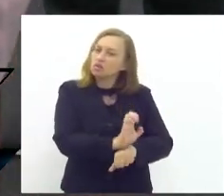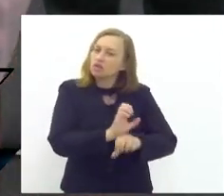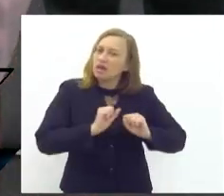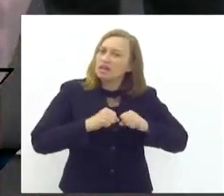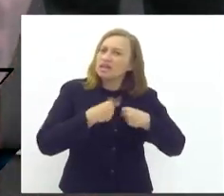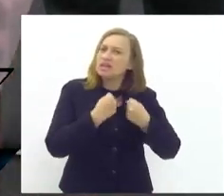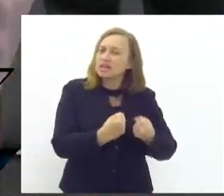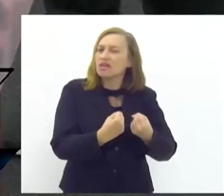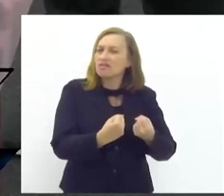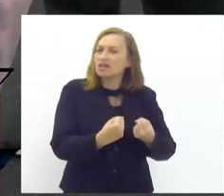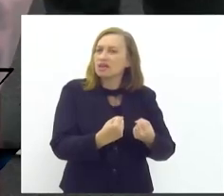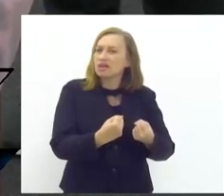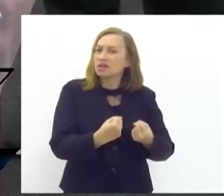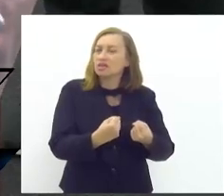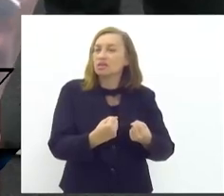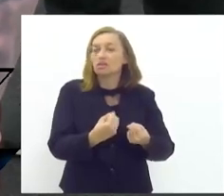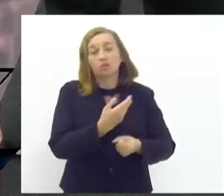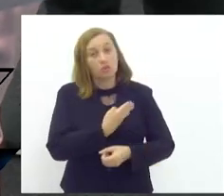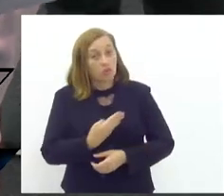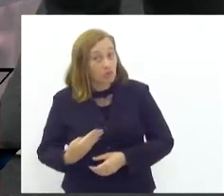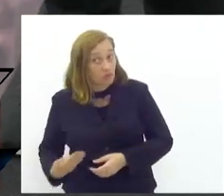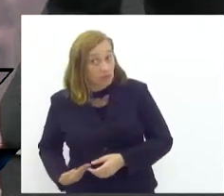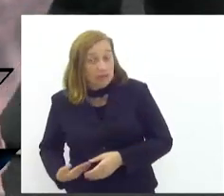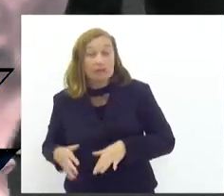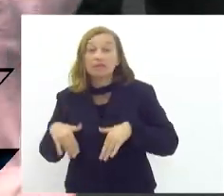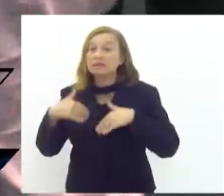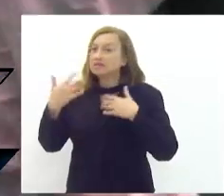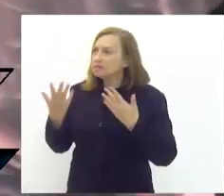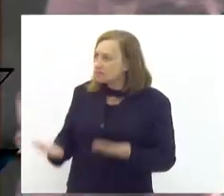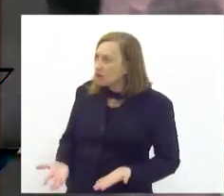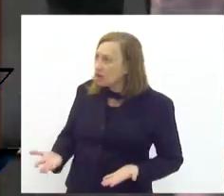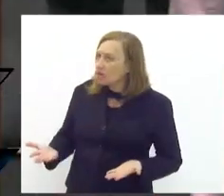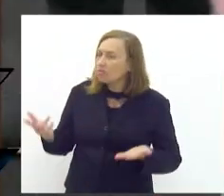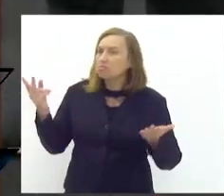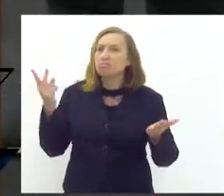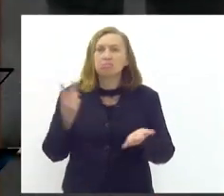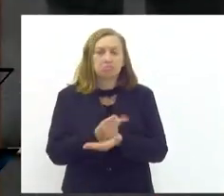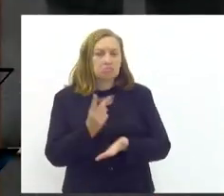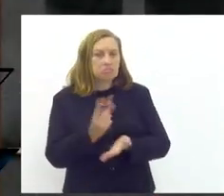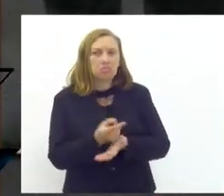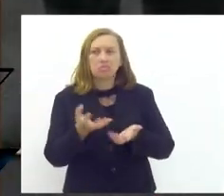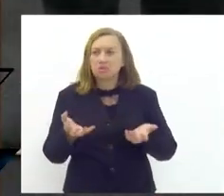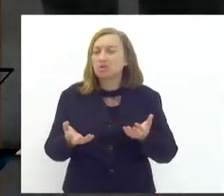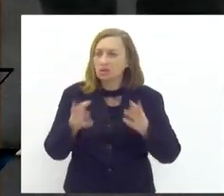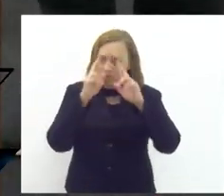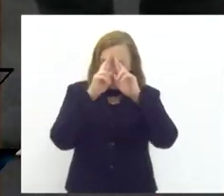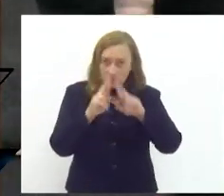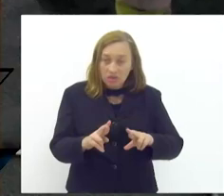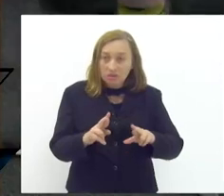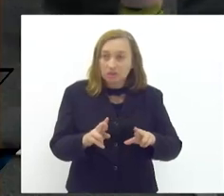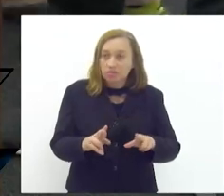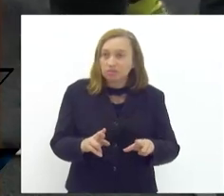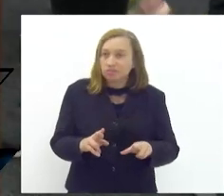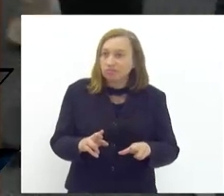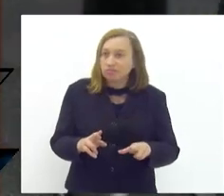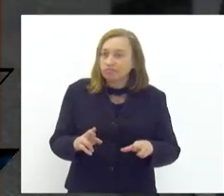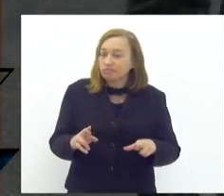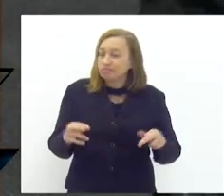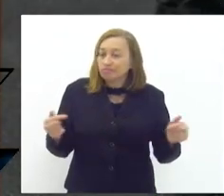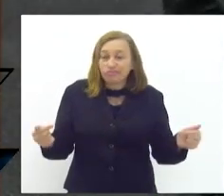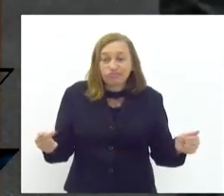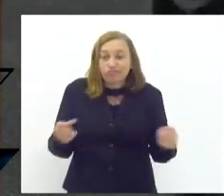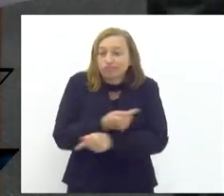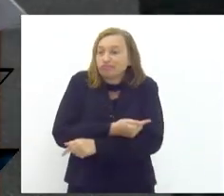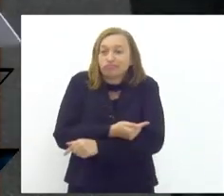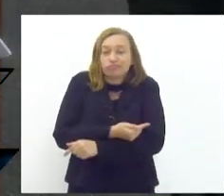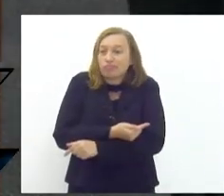defender o governo então ainda que se quisesse com todo respeito é uma precisão jurídica